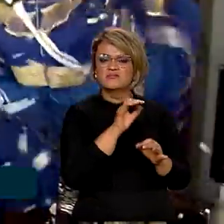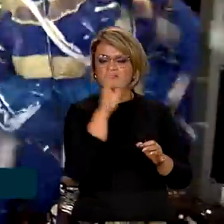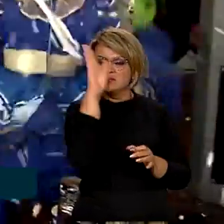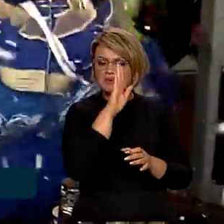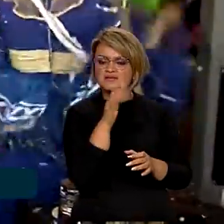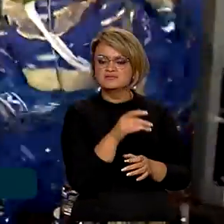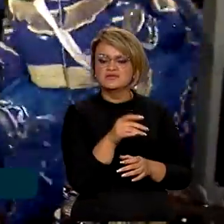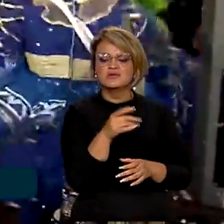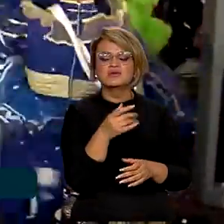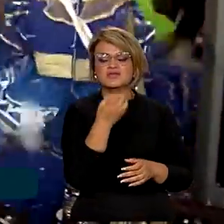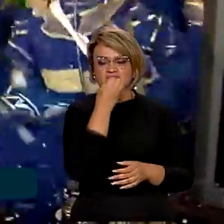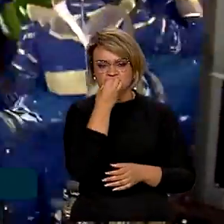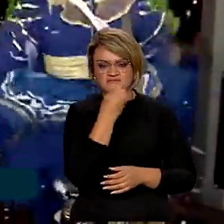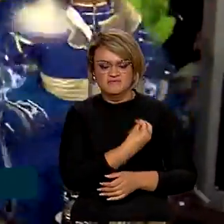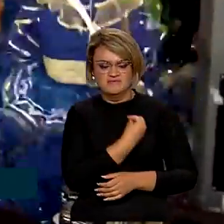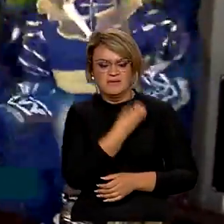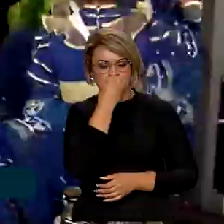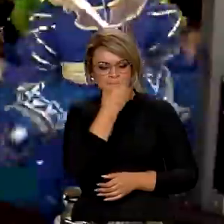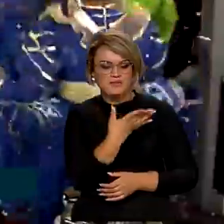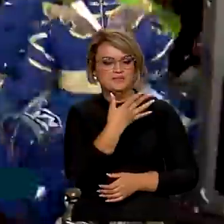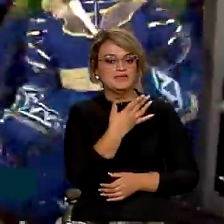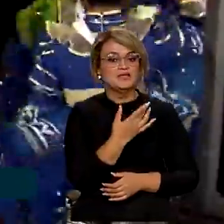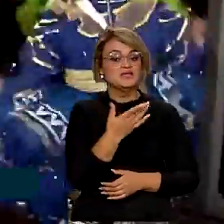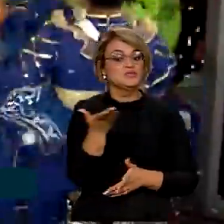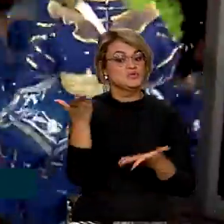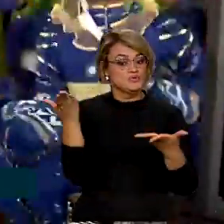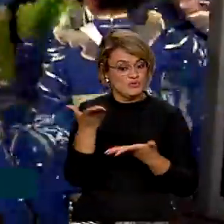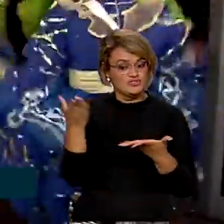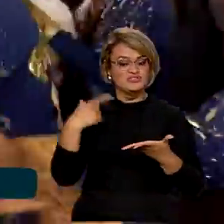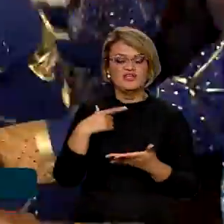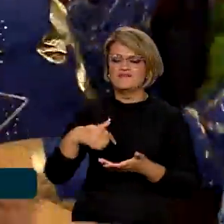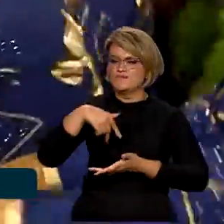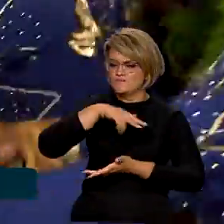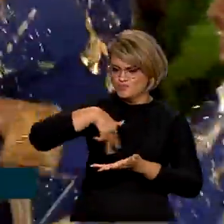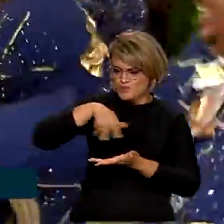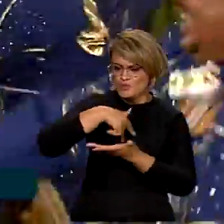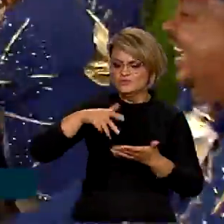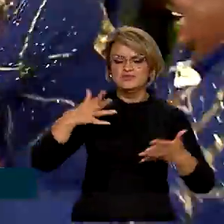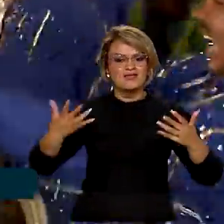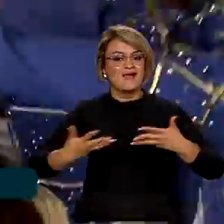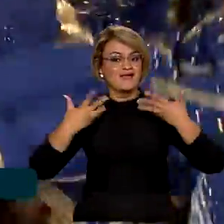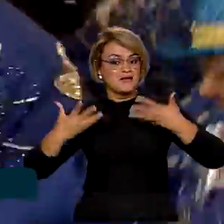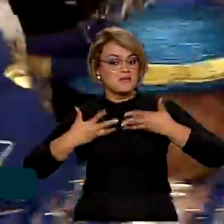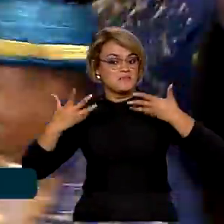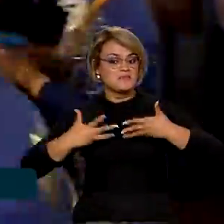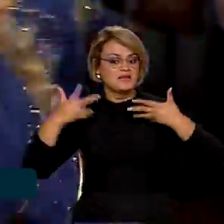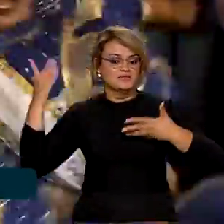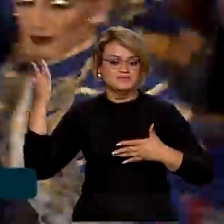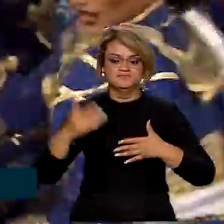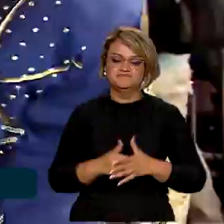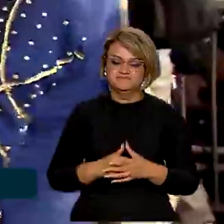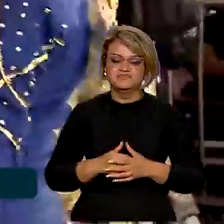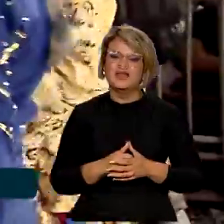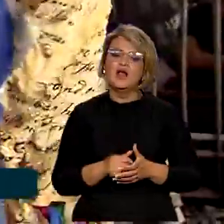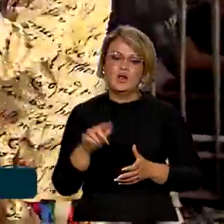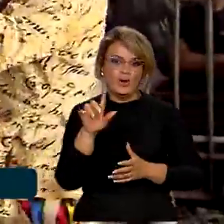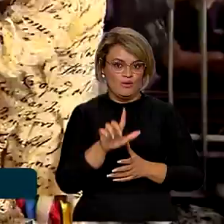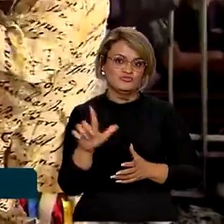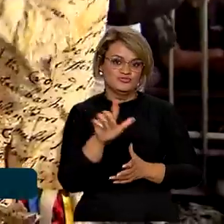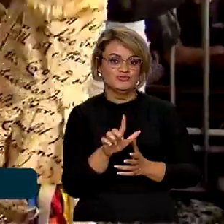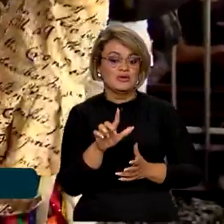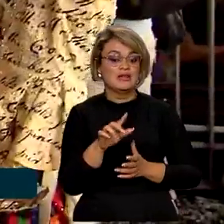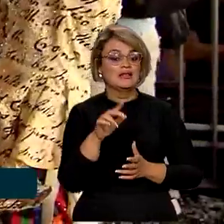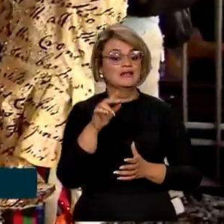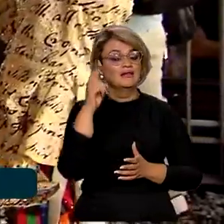e pelo bem viver. E no primeiro dia também não faltou música e animação na capital federal. Claro, sem